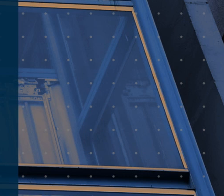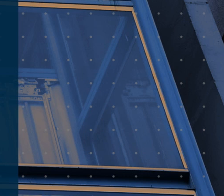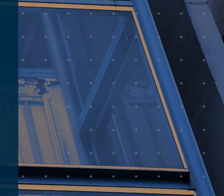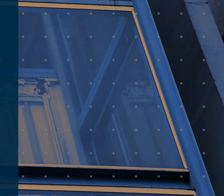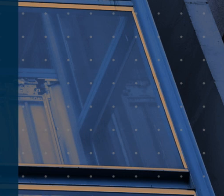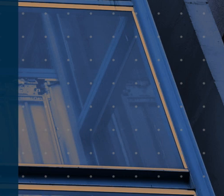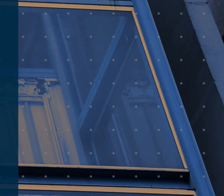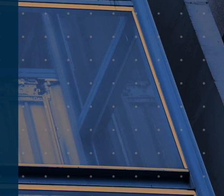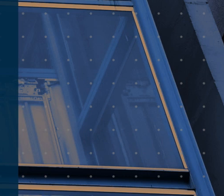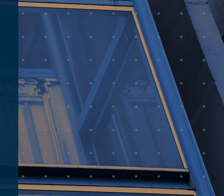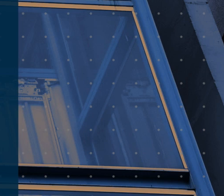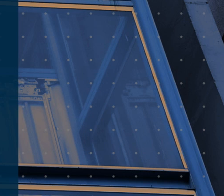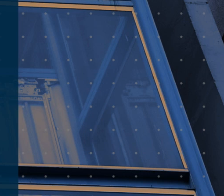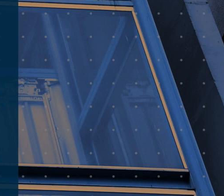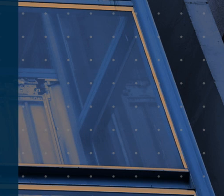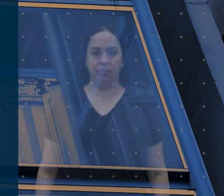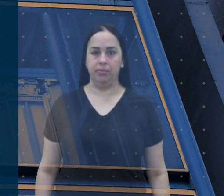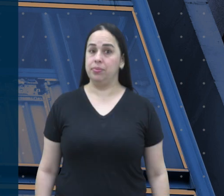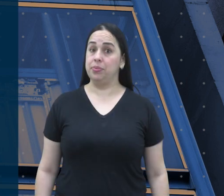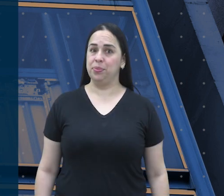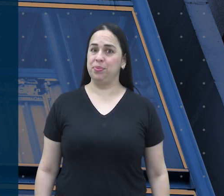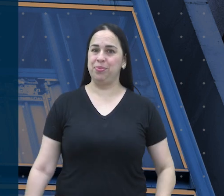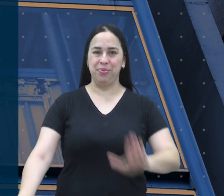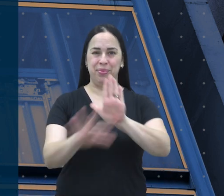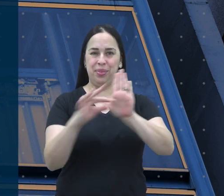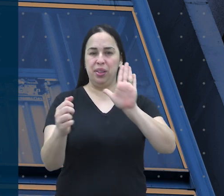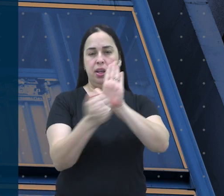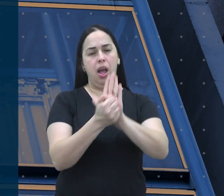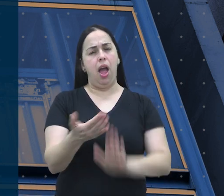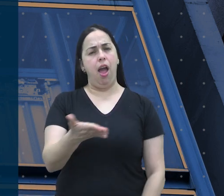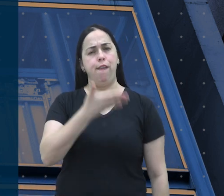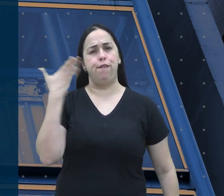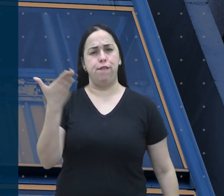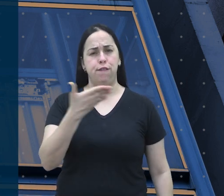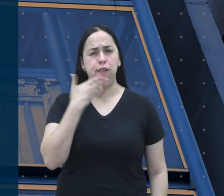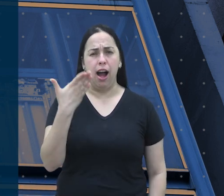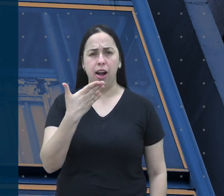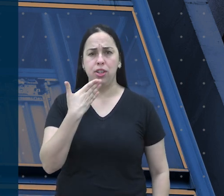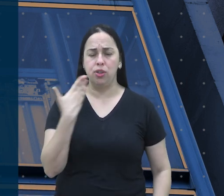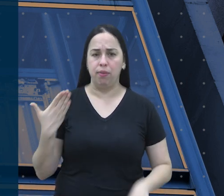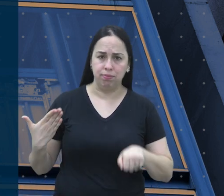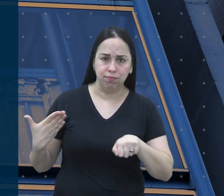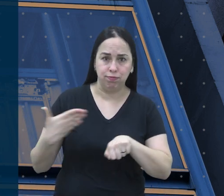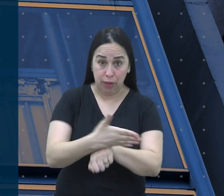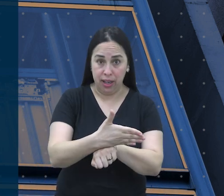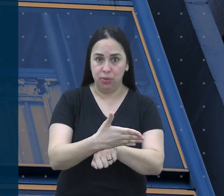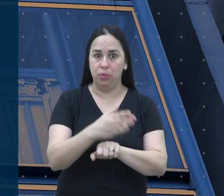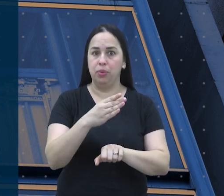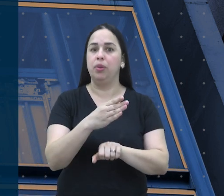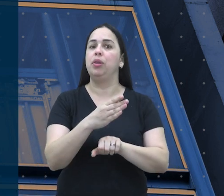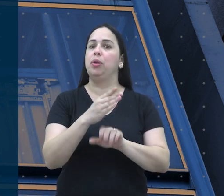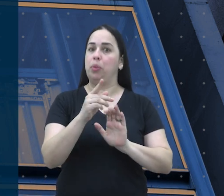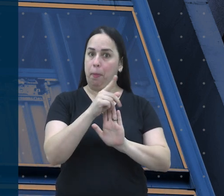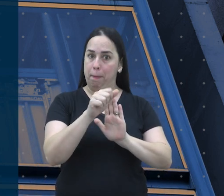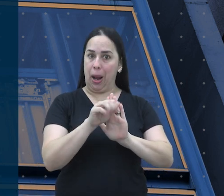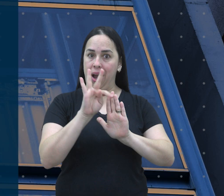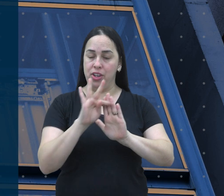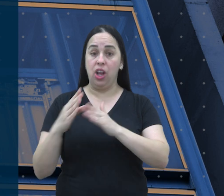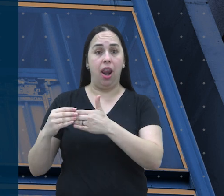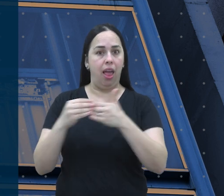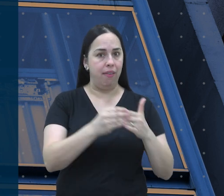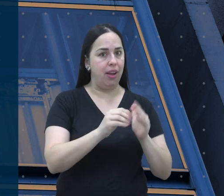operador de telemarketing e telefonista. Para se candidatar é fácil, é só comparecer ao PAT levando